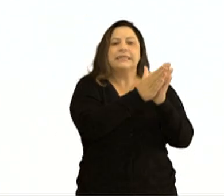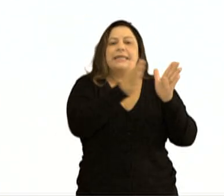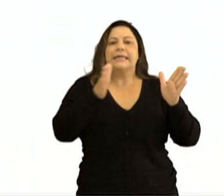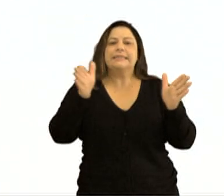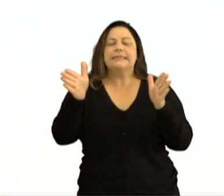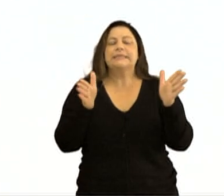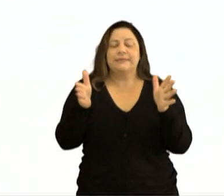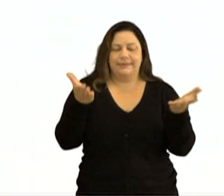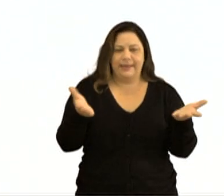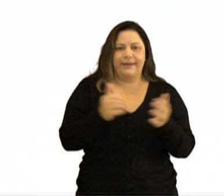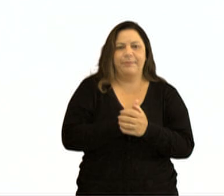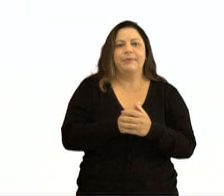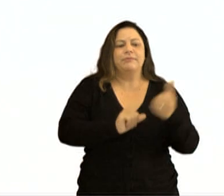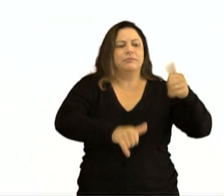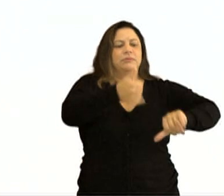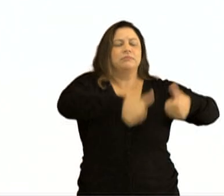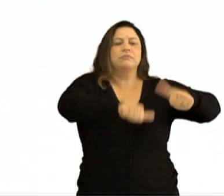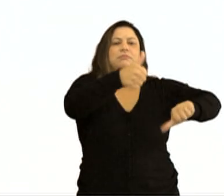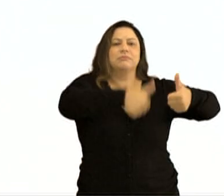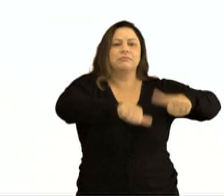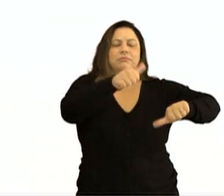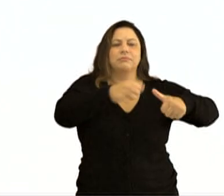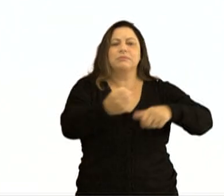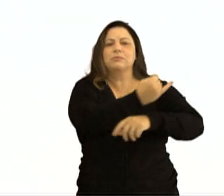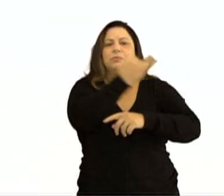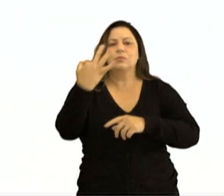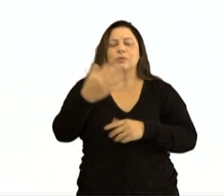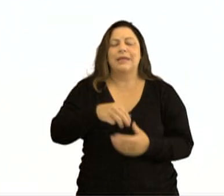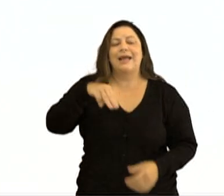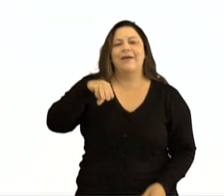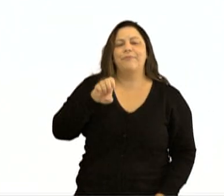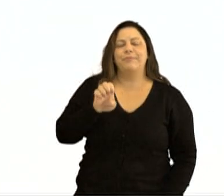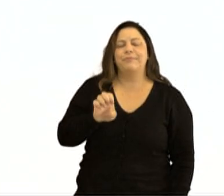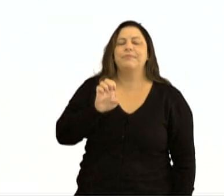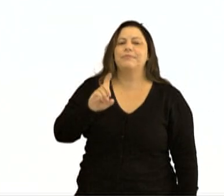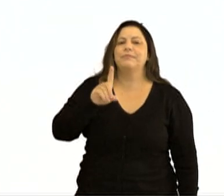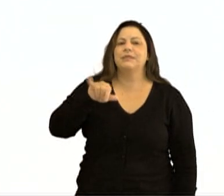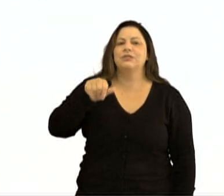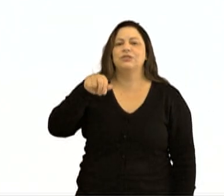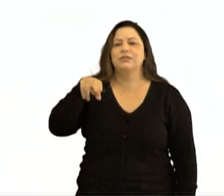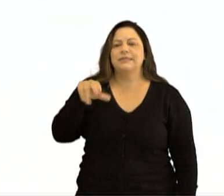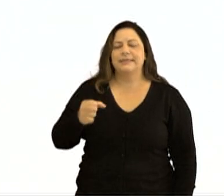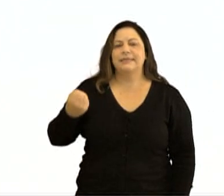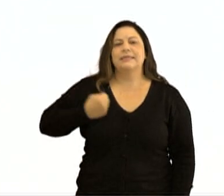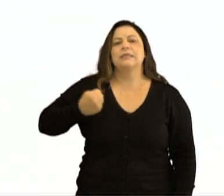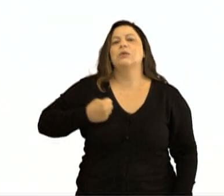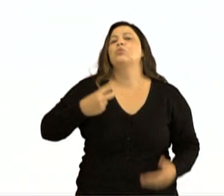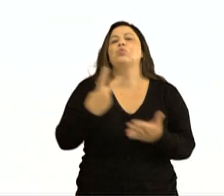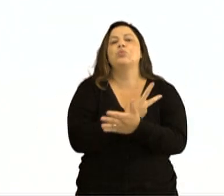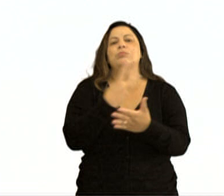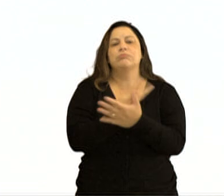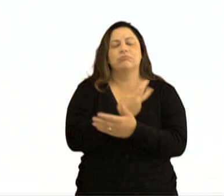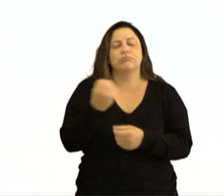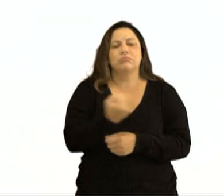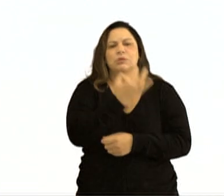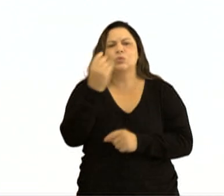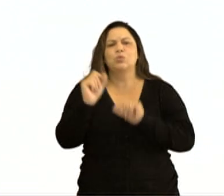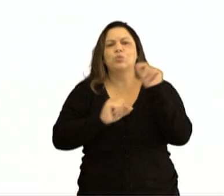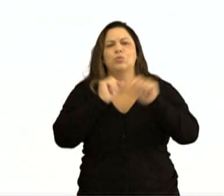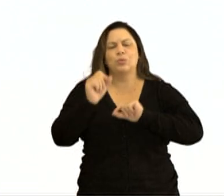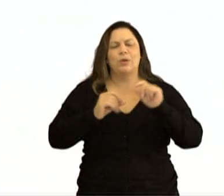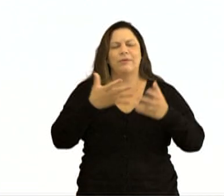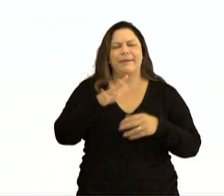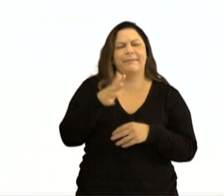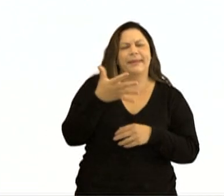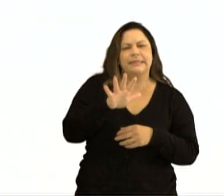os candidatos serão avaliados pelo valor da mediana do número de erros. Qual é a mediana dos números de